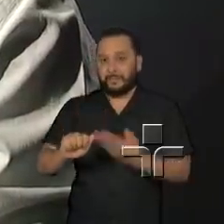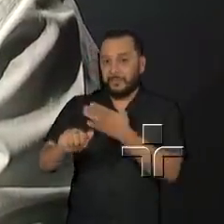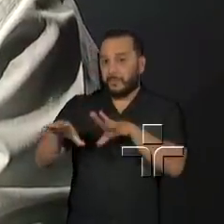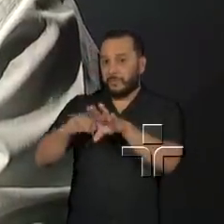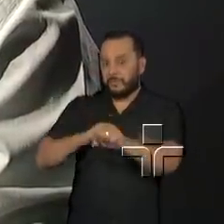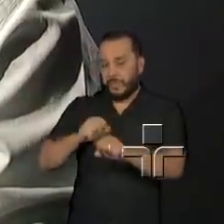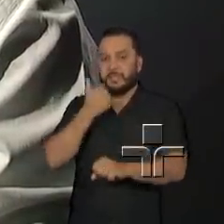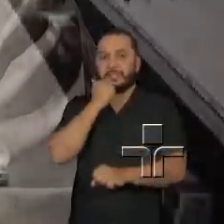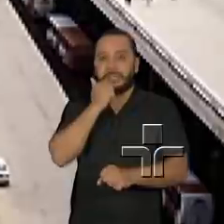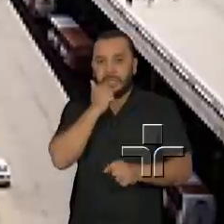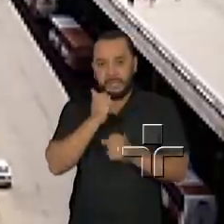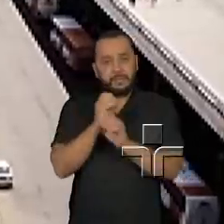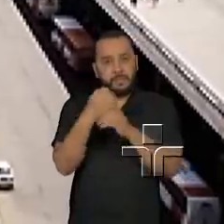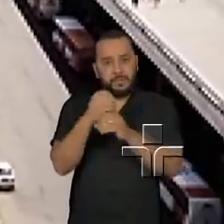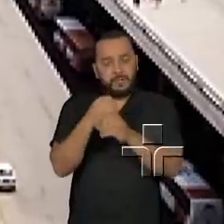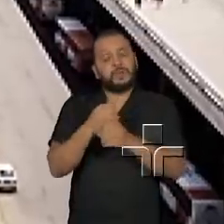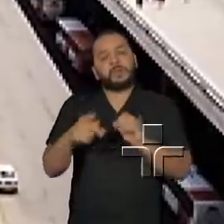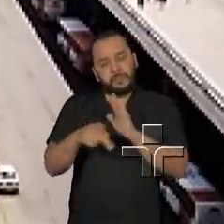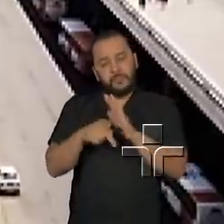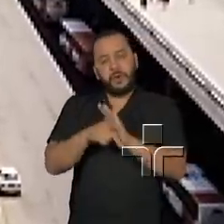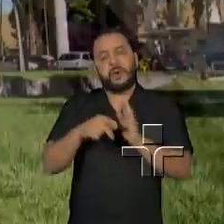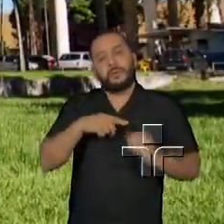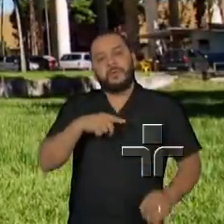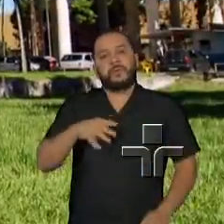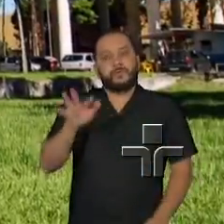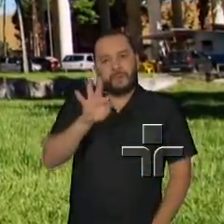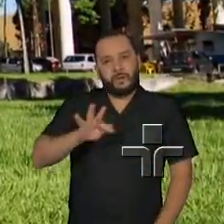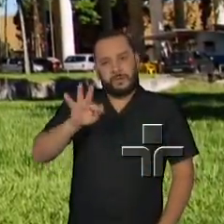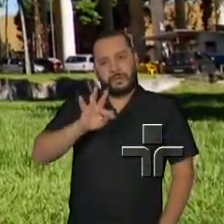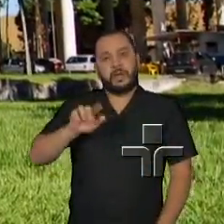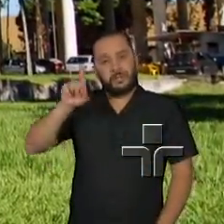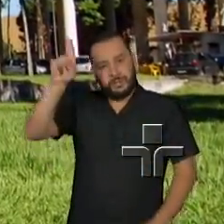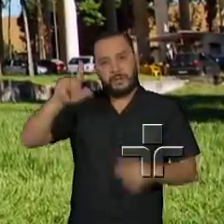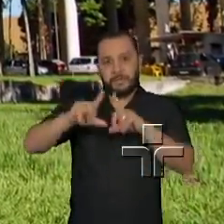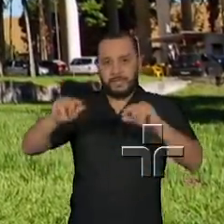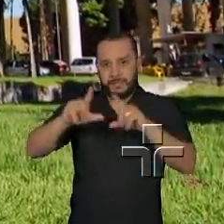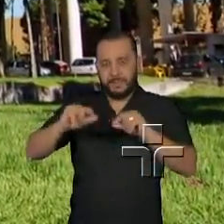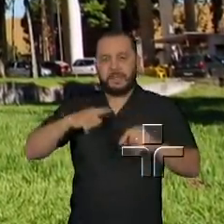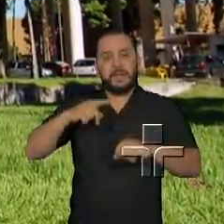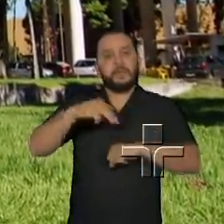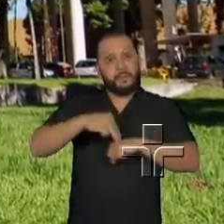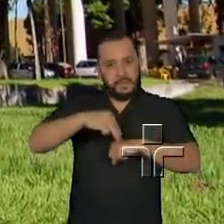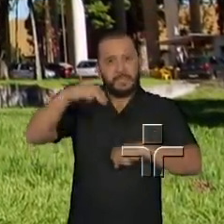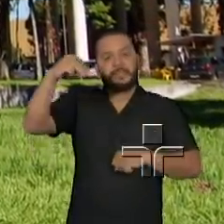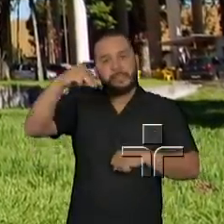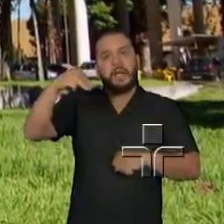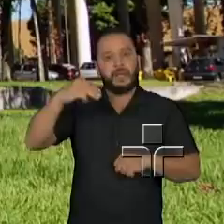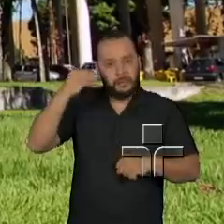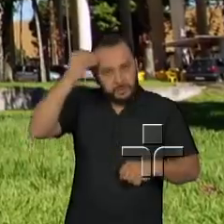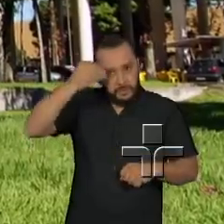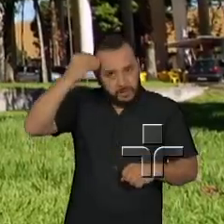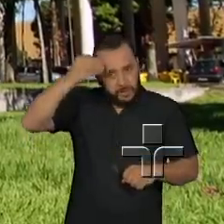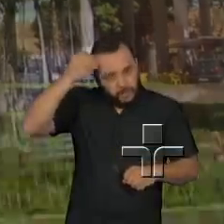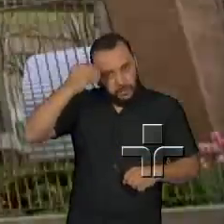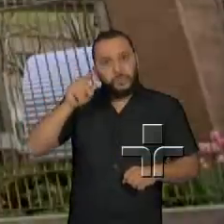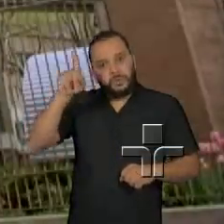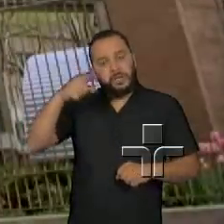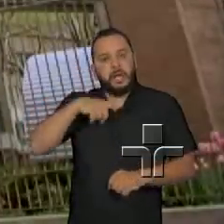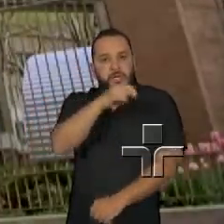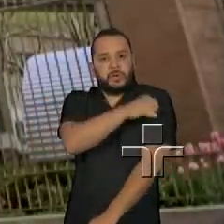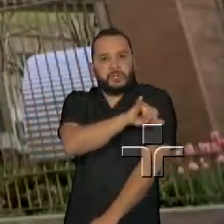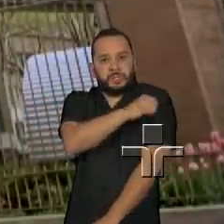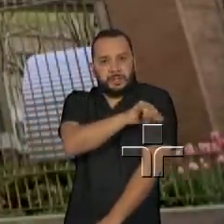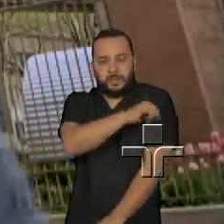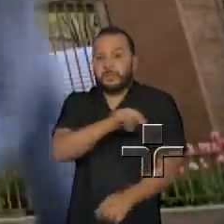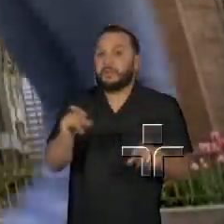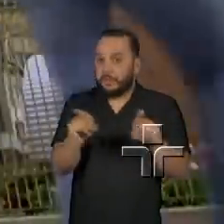Formado em Ciências Biológicas pela Universidade de Brasília, tem mestrado em Neurobiologia pela Universidade Federal do Rio de Janeiro. Em